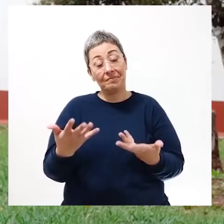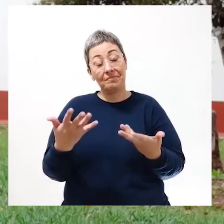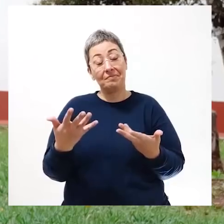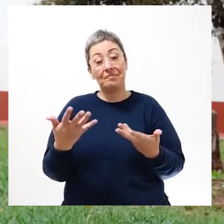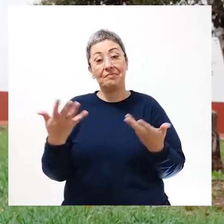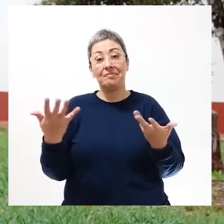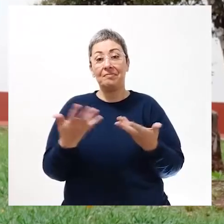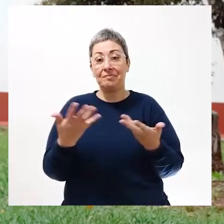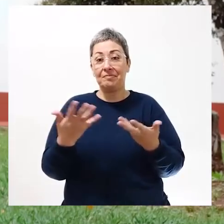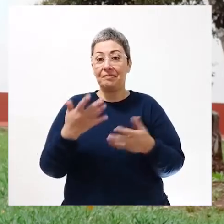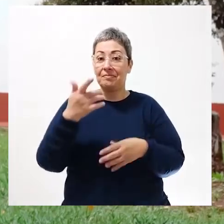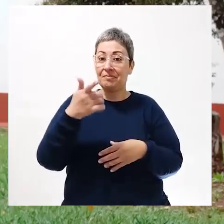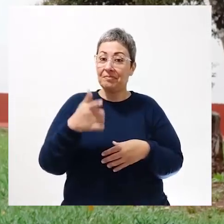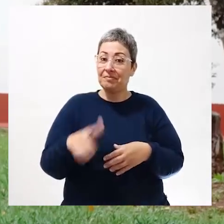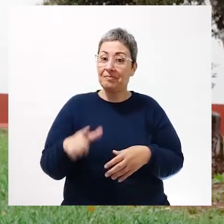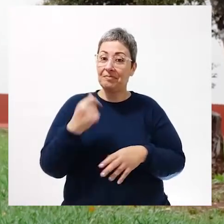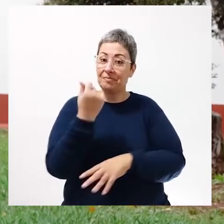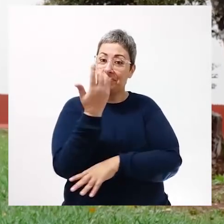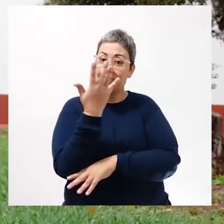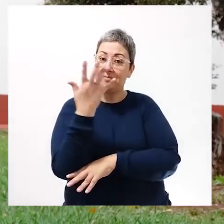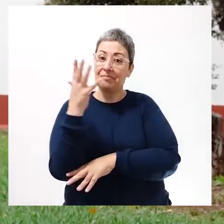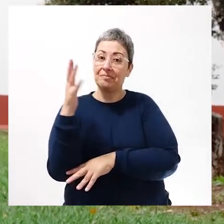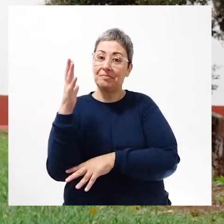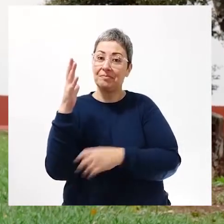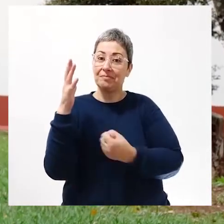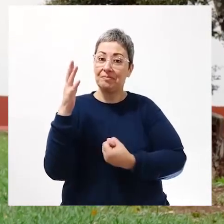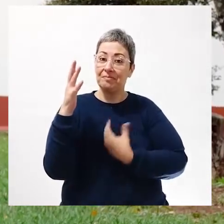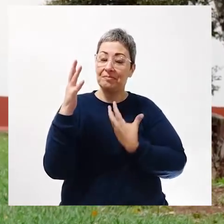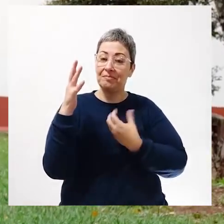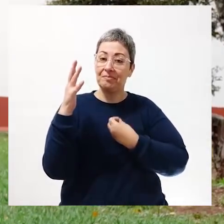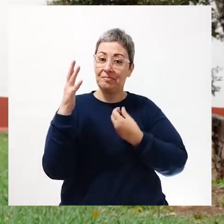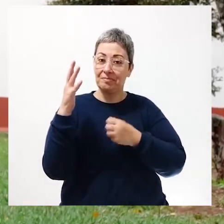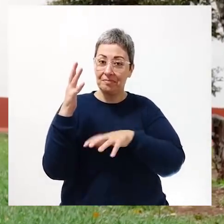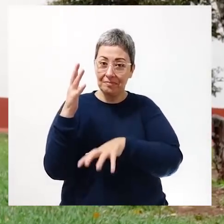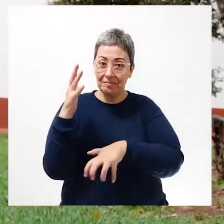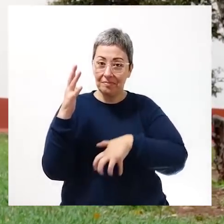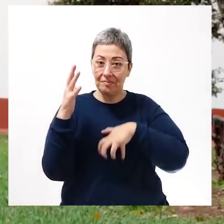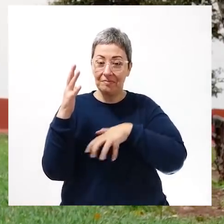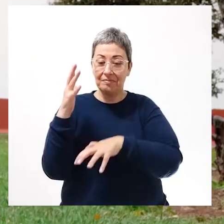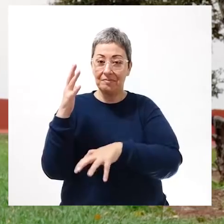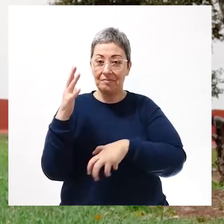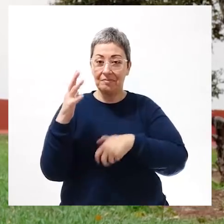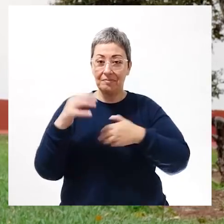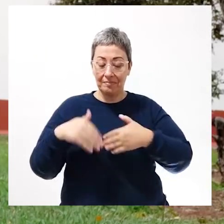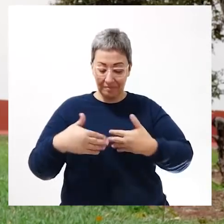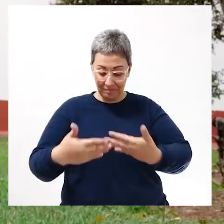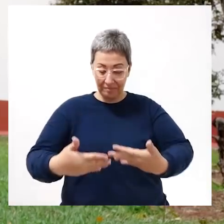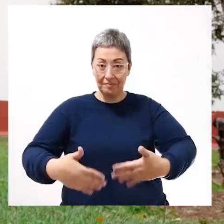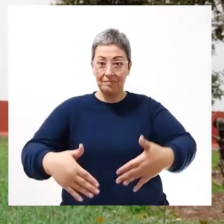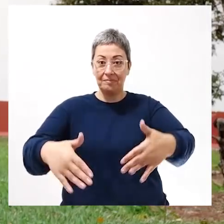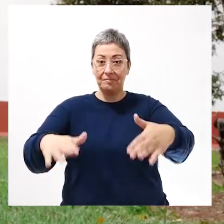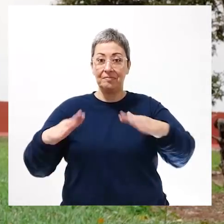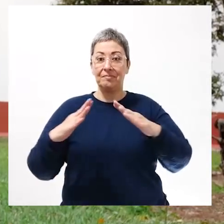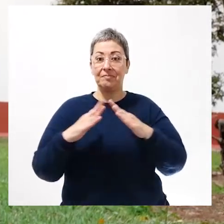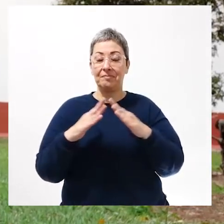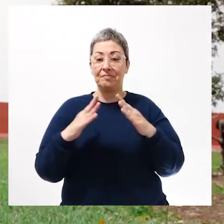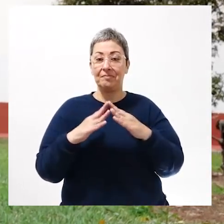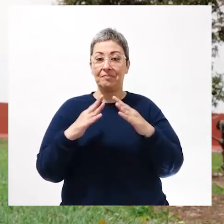Muito bem, mais um pé de poesia foi plantado em nosso quintal.